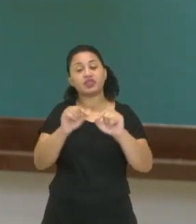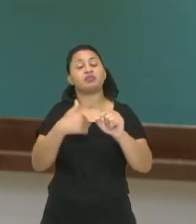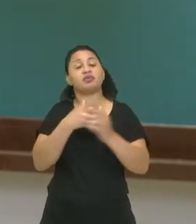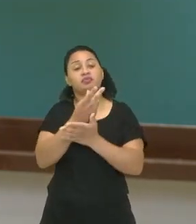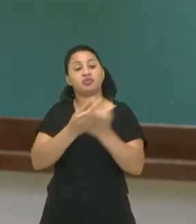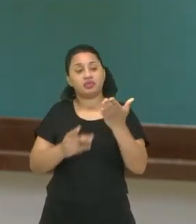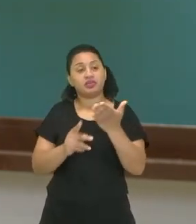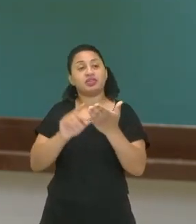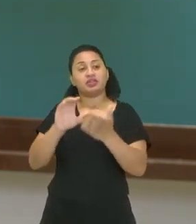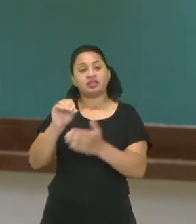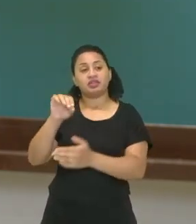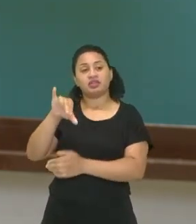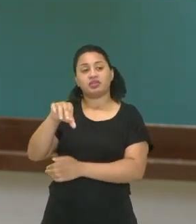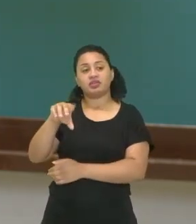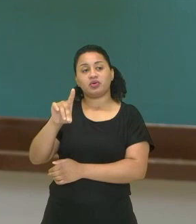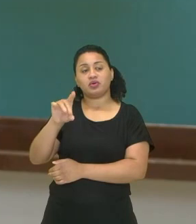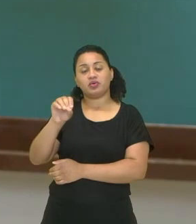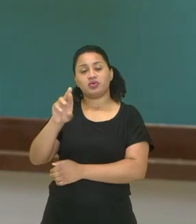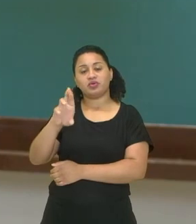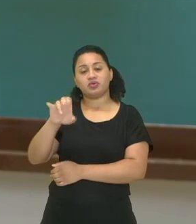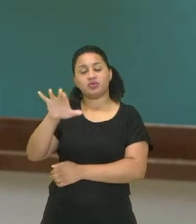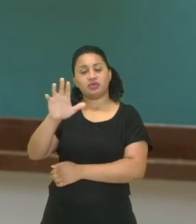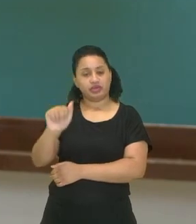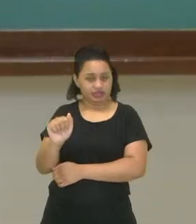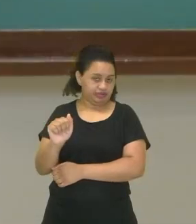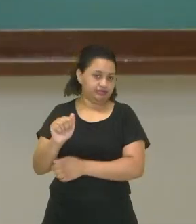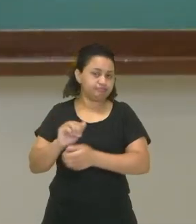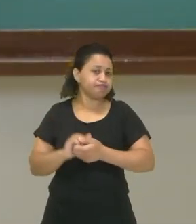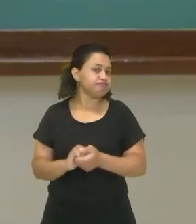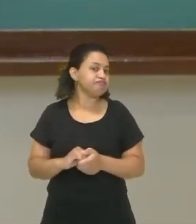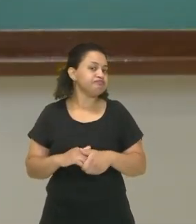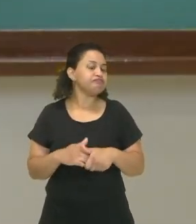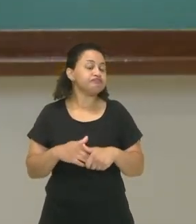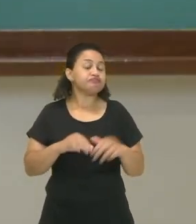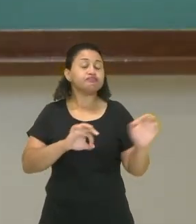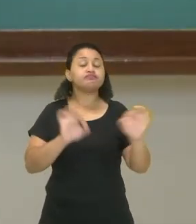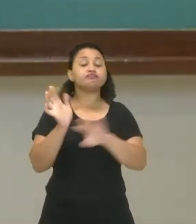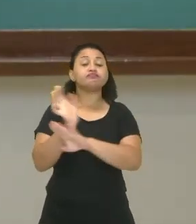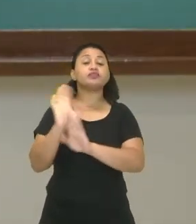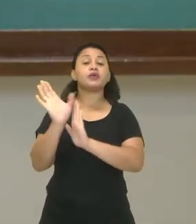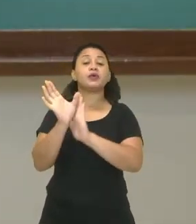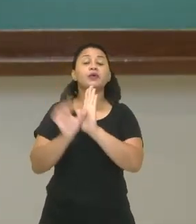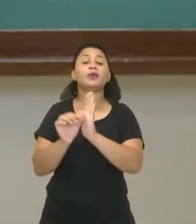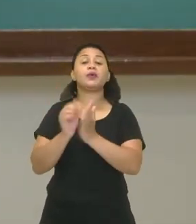romântica, conhecida como Condoreira, de Castro Alves. Neste vídeo